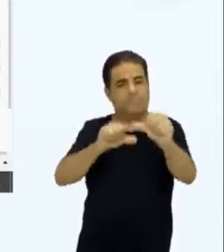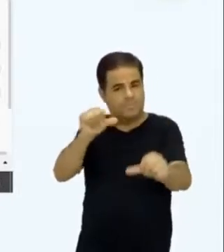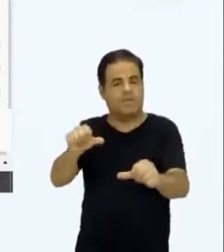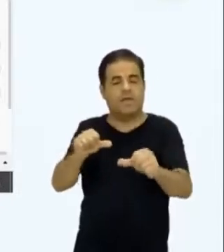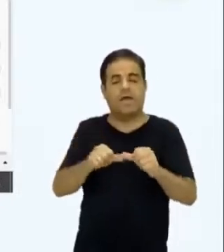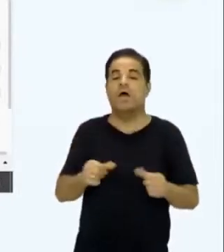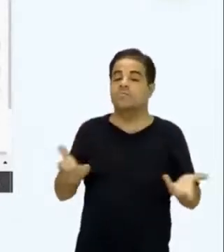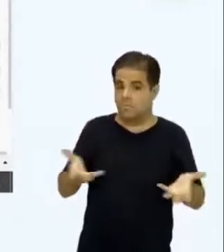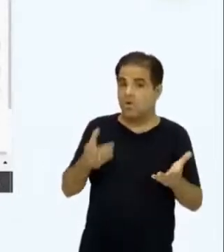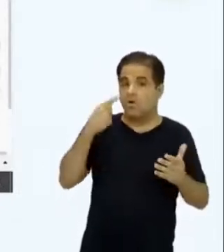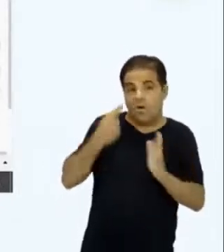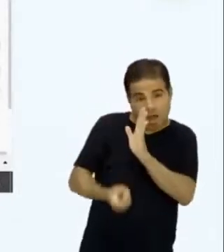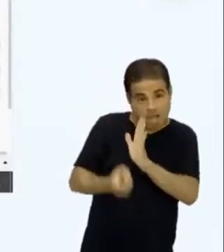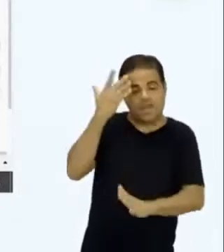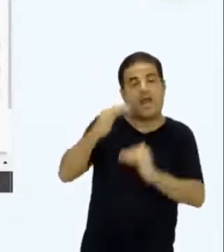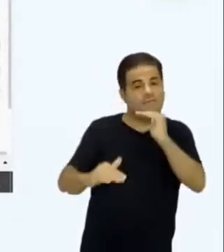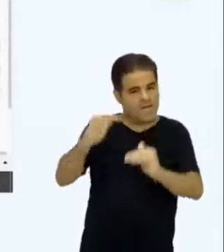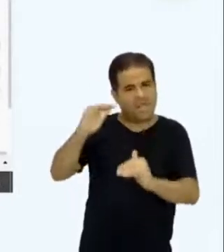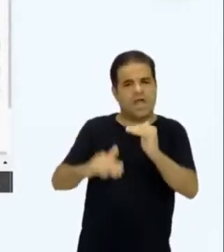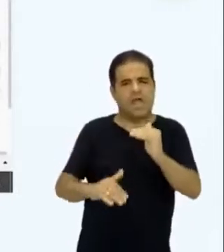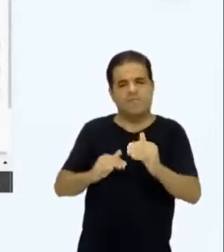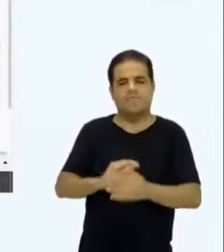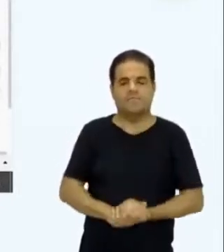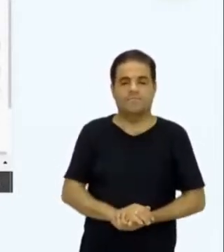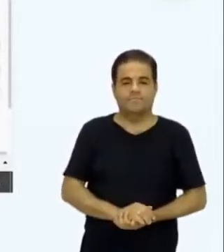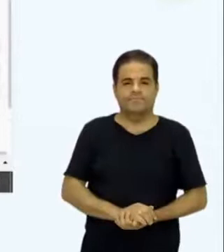Então, vamos ali em criar variável.